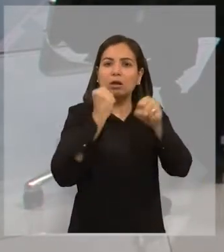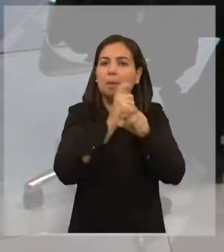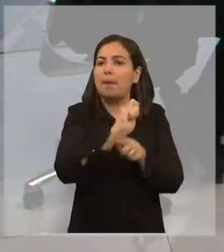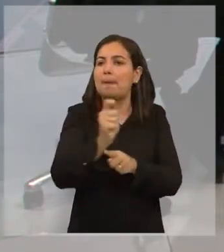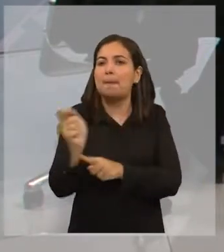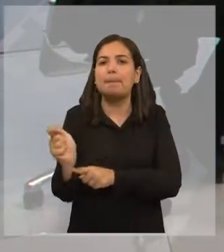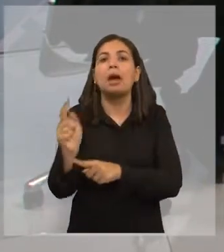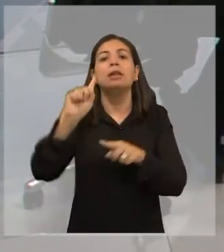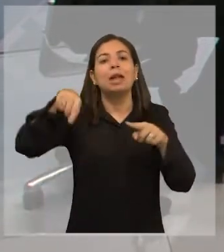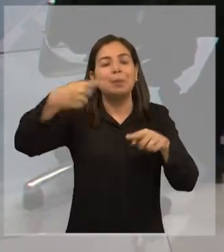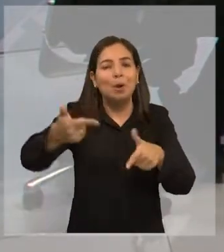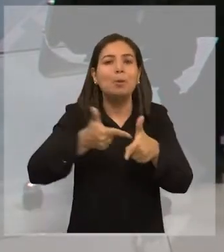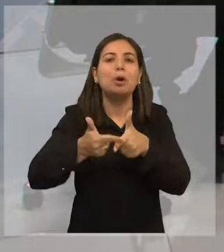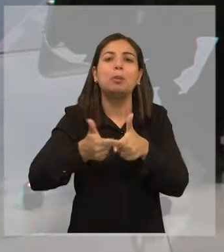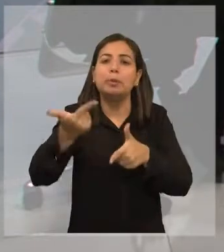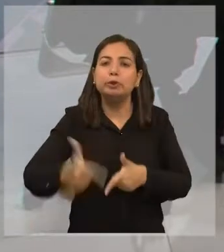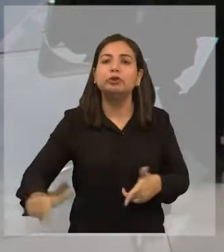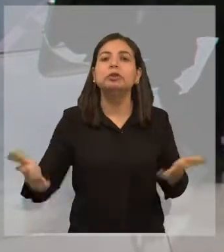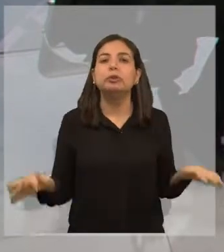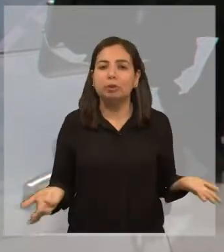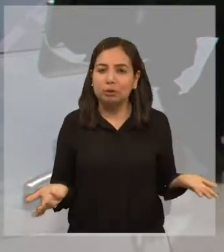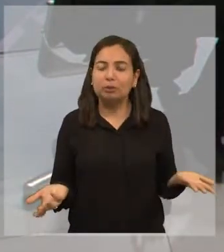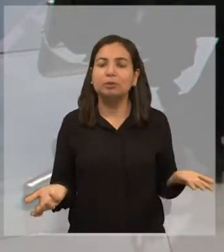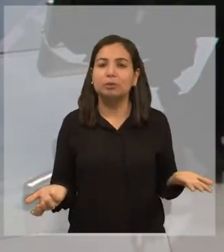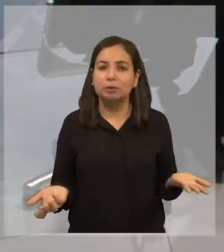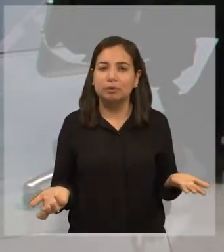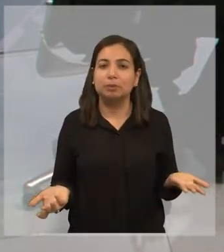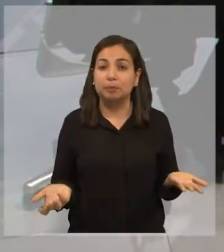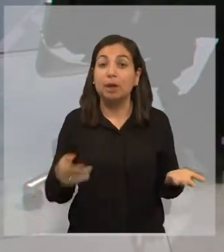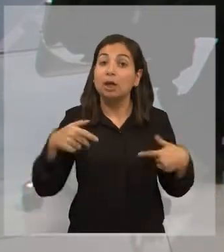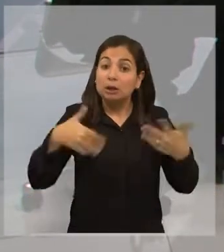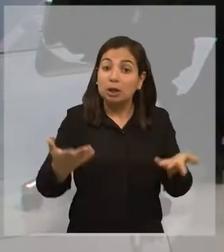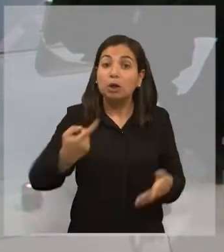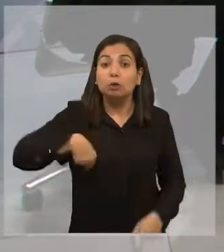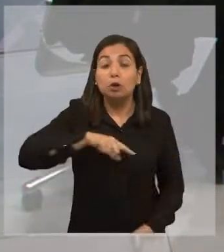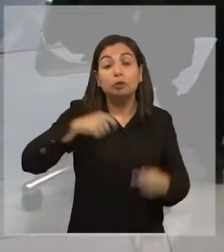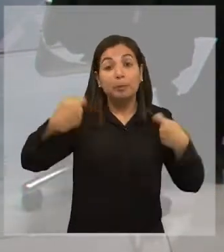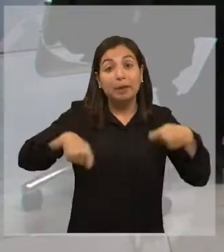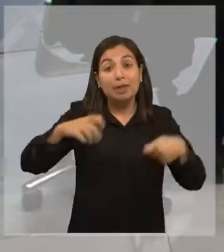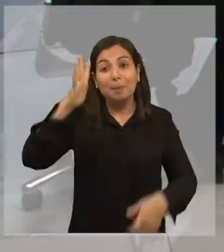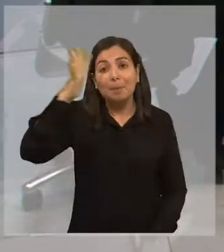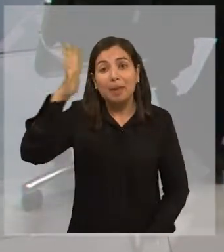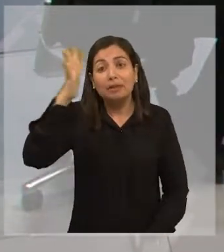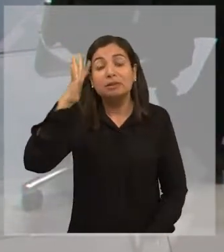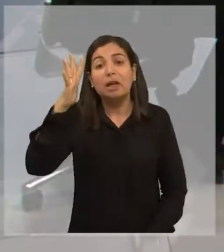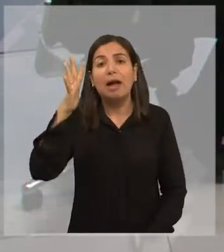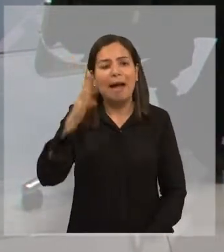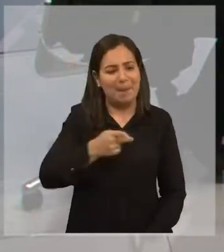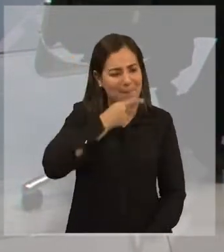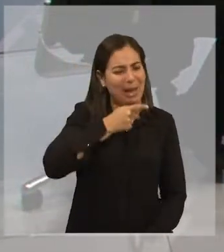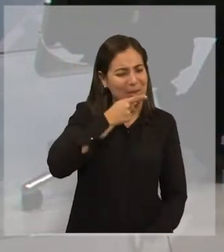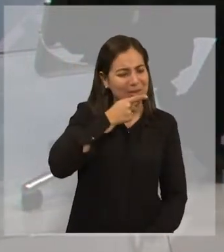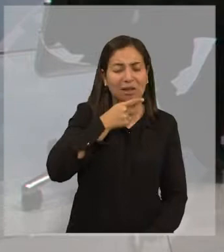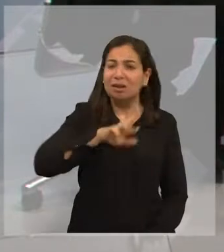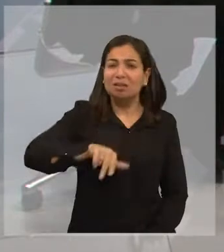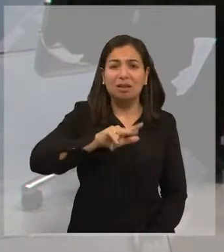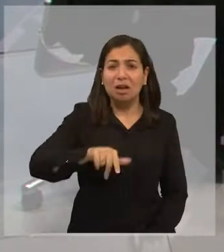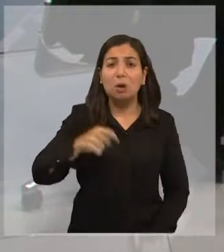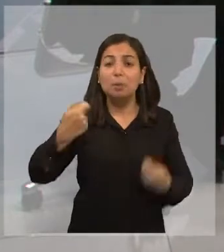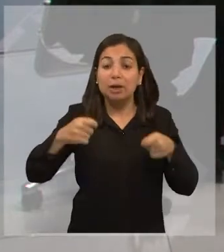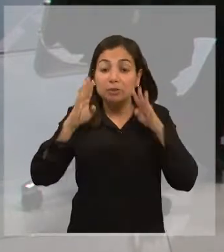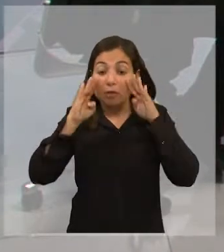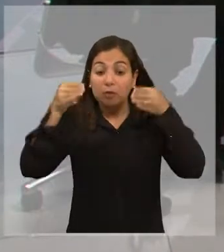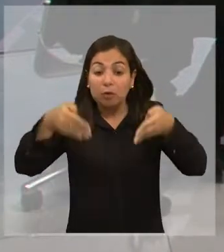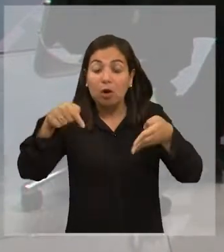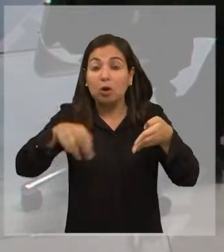de novo o problema. Então, nós temos que despir o nosso espírito para pensar no Brasil e não em partido. Os partidos são